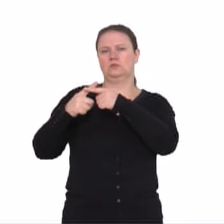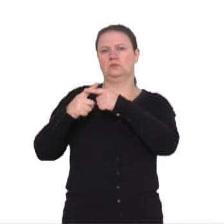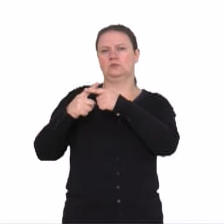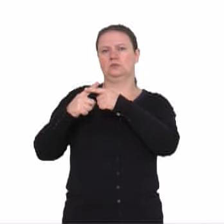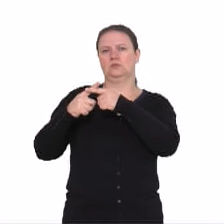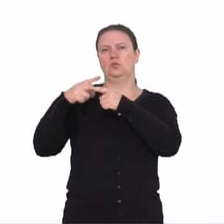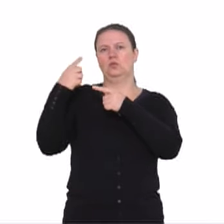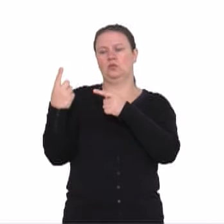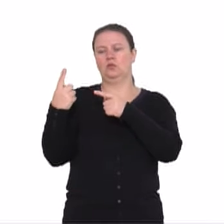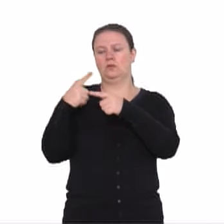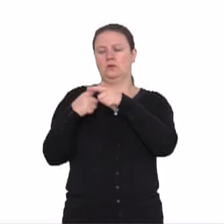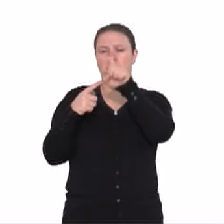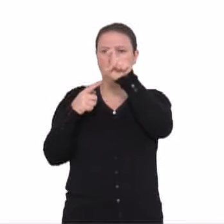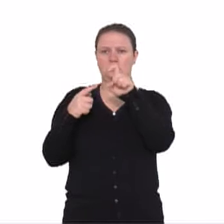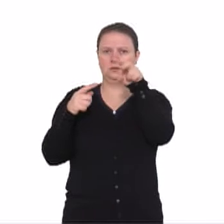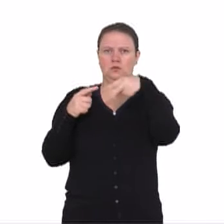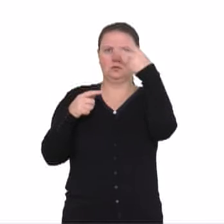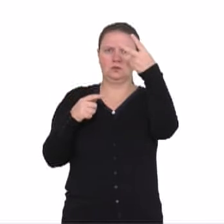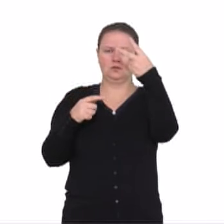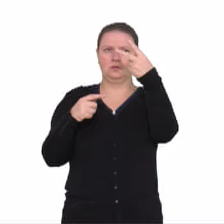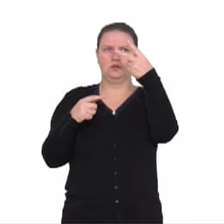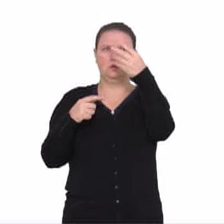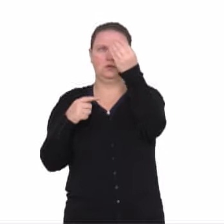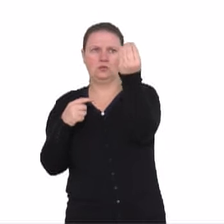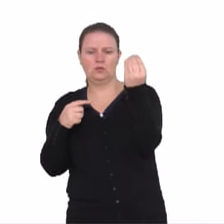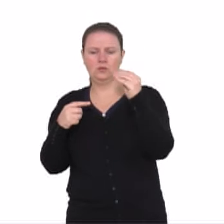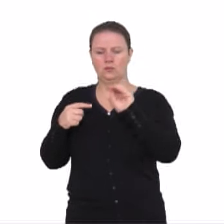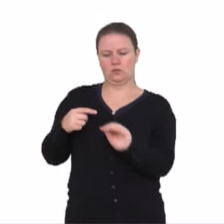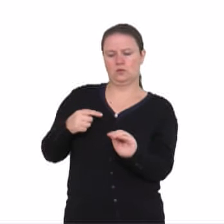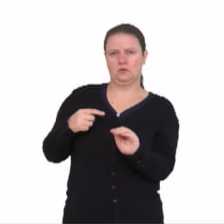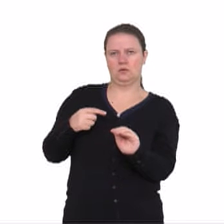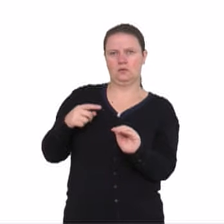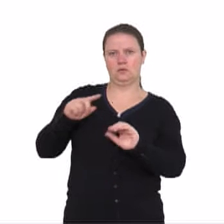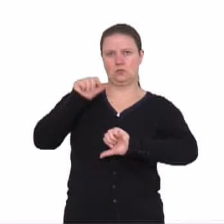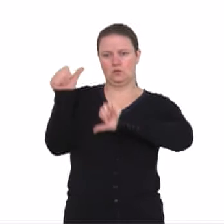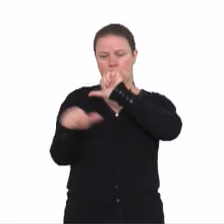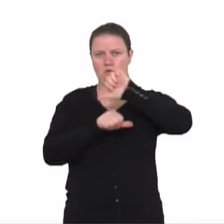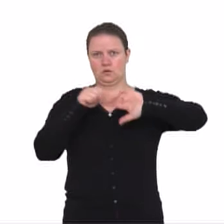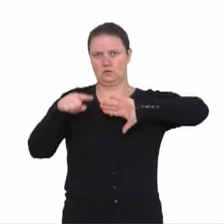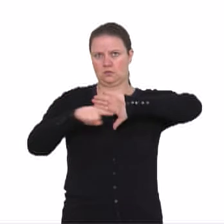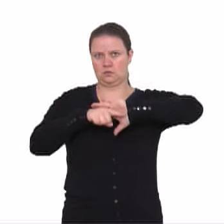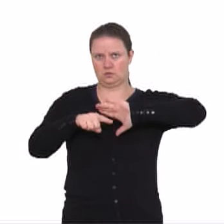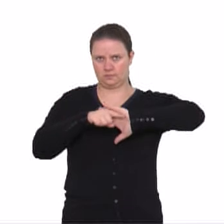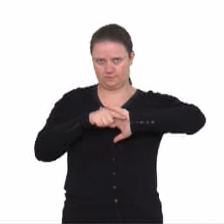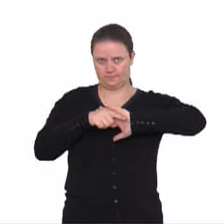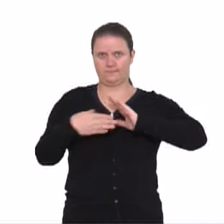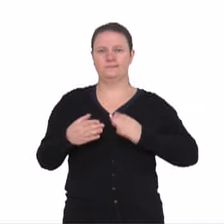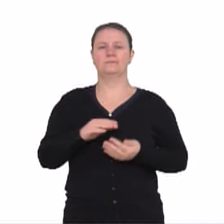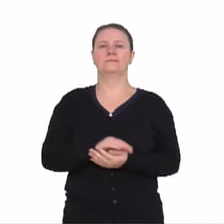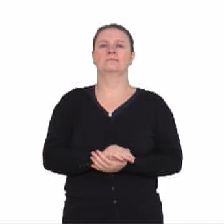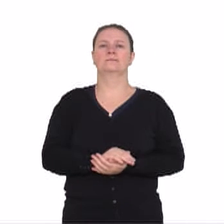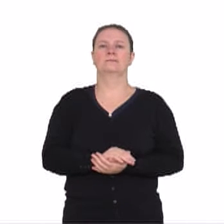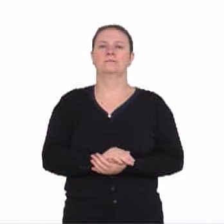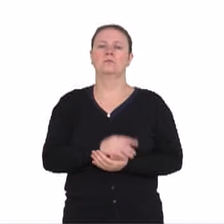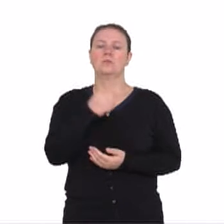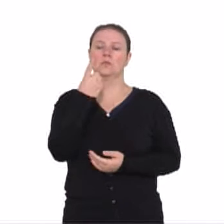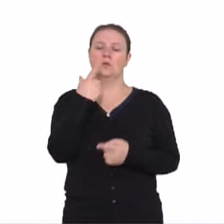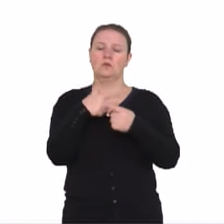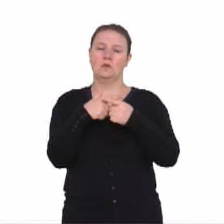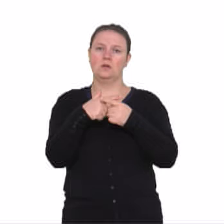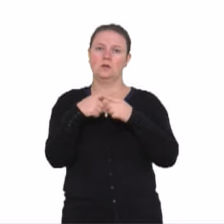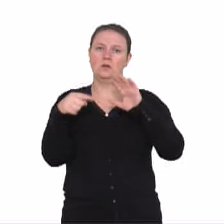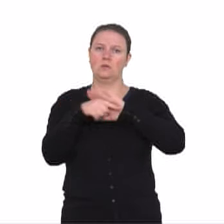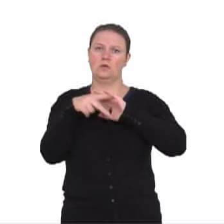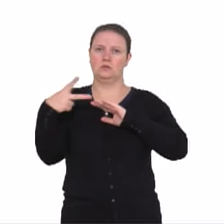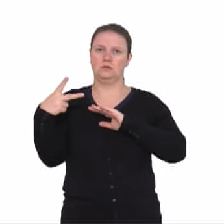binômio. 1 vezes x ao quadrado, eu trago para cá já com negativo, invertendo o sinal, né? 1 vezes menos 2,